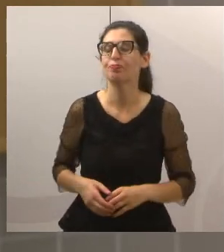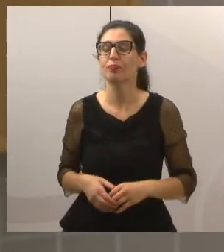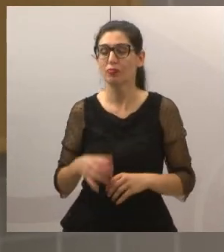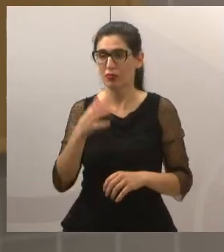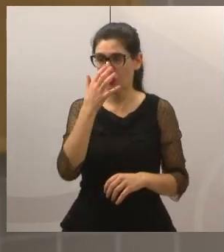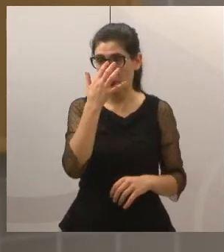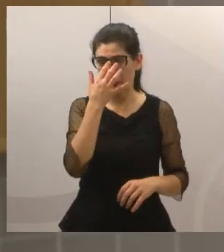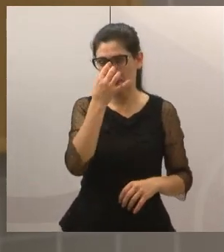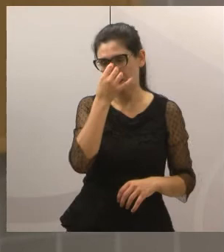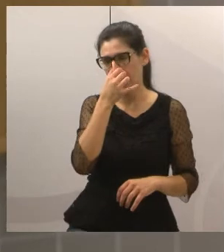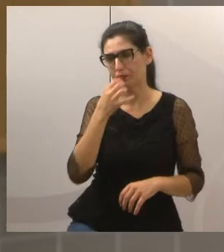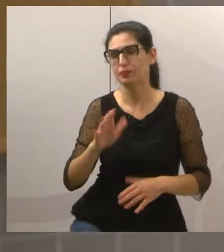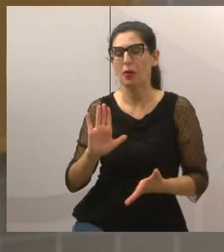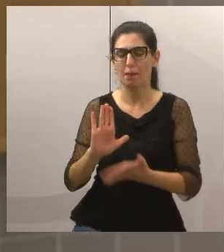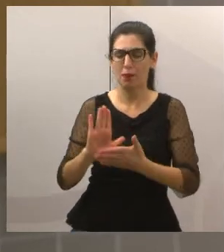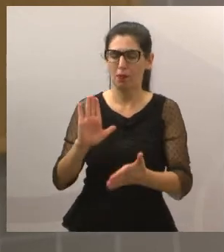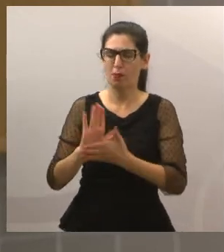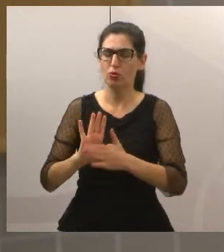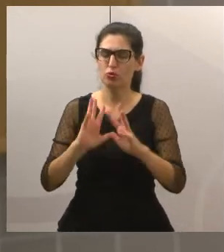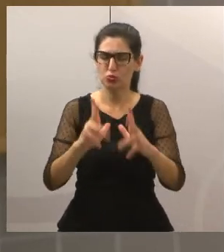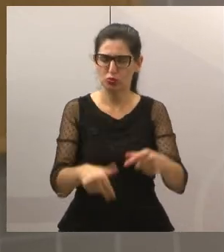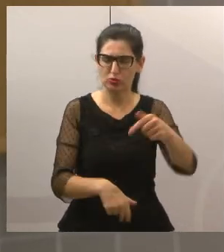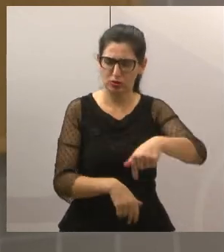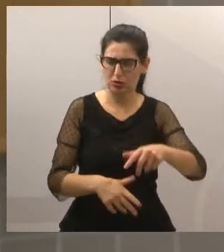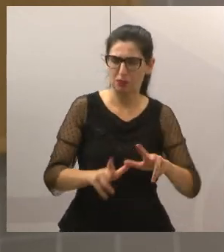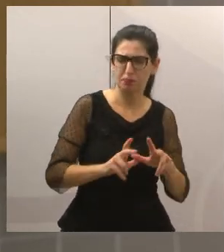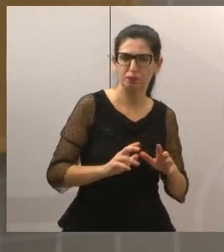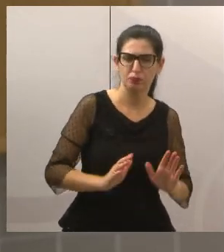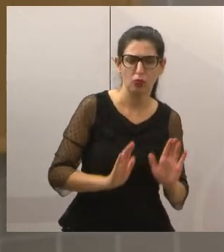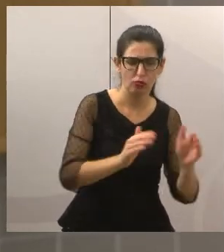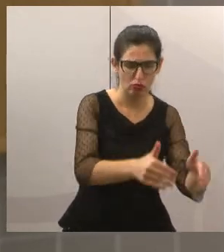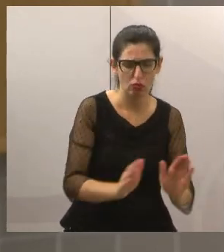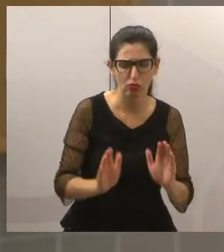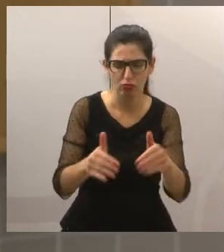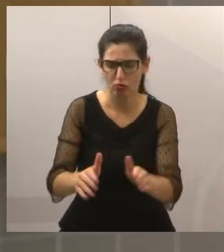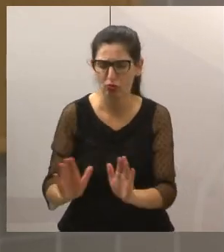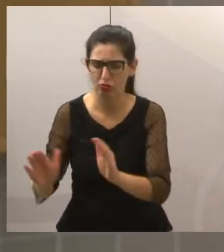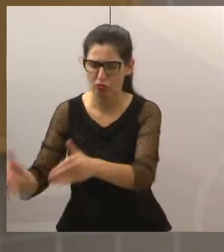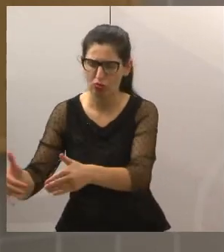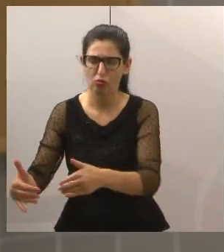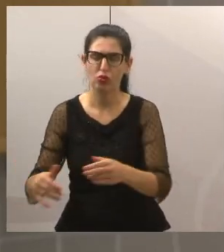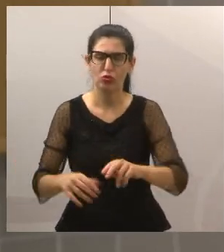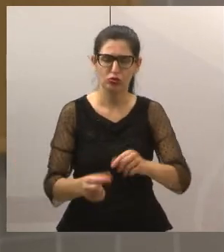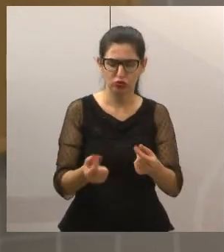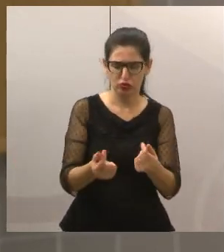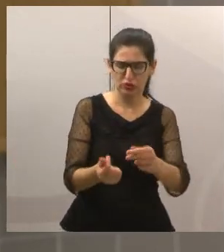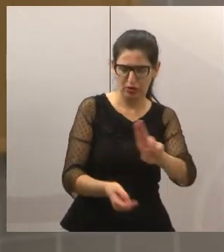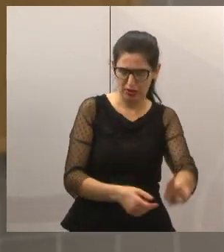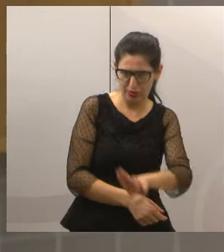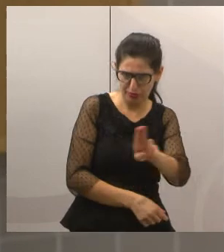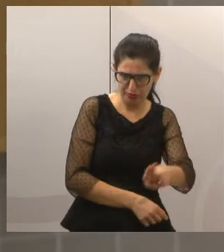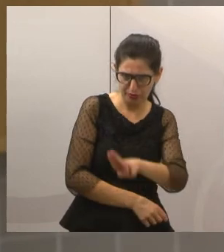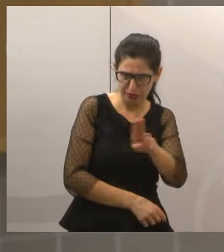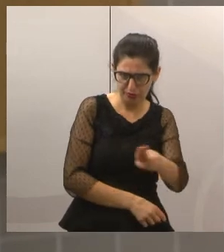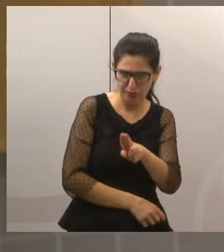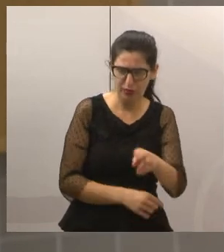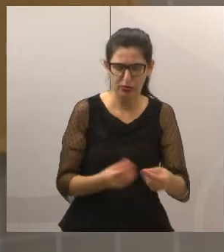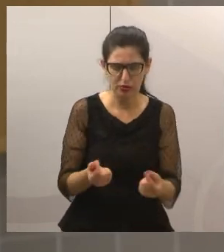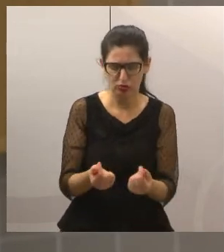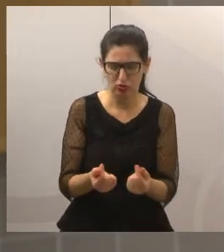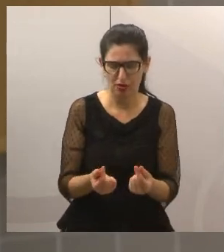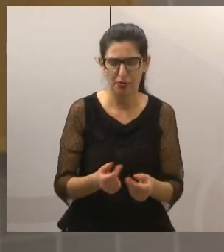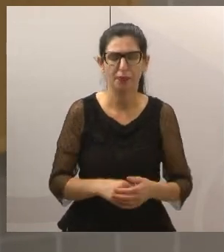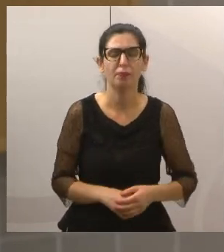emendas propostas por essa casa. A gente está fechando, né, as contas no final do ano, então o que puder ser pago esse ano será